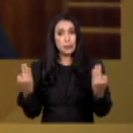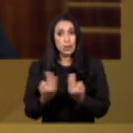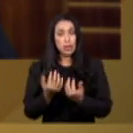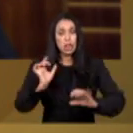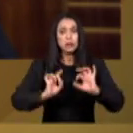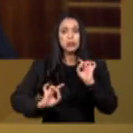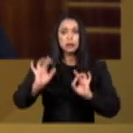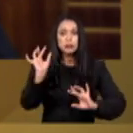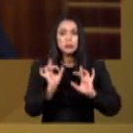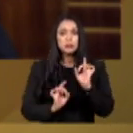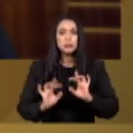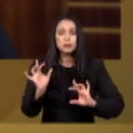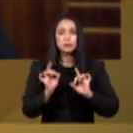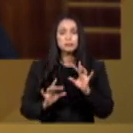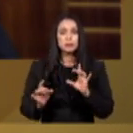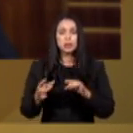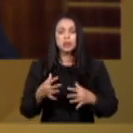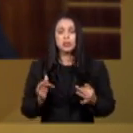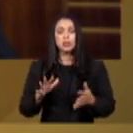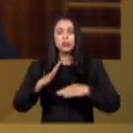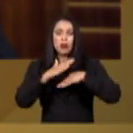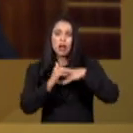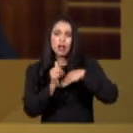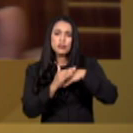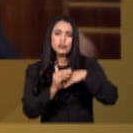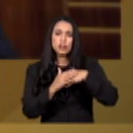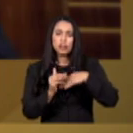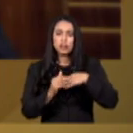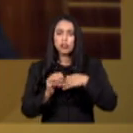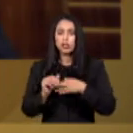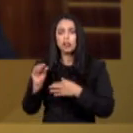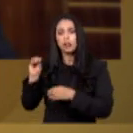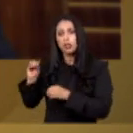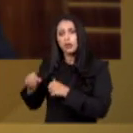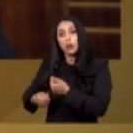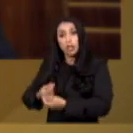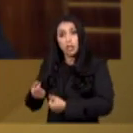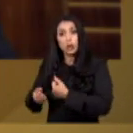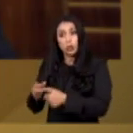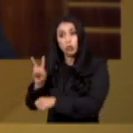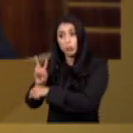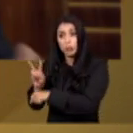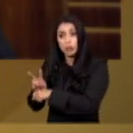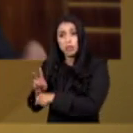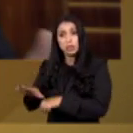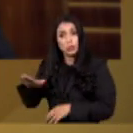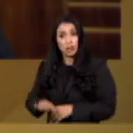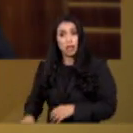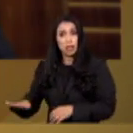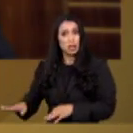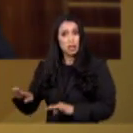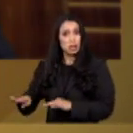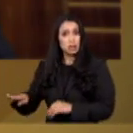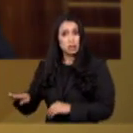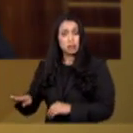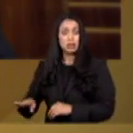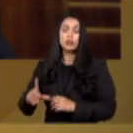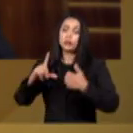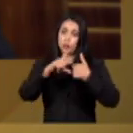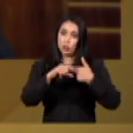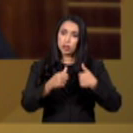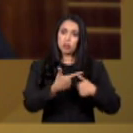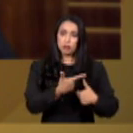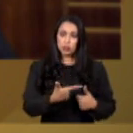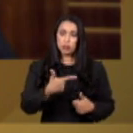especial interesse econômico a proteção integral conforme